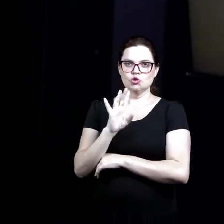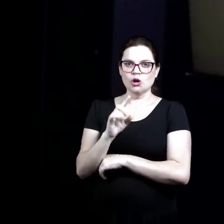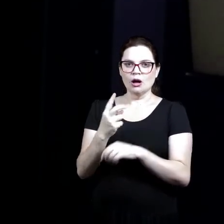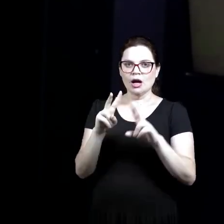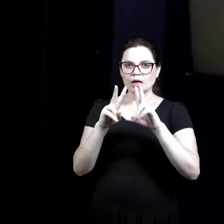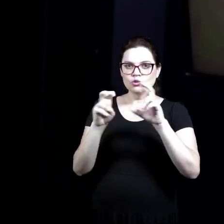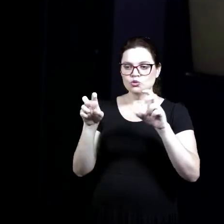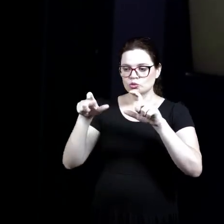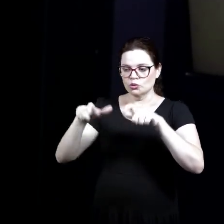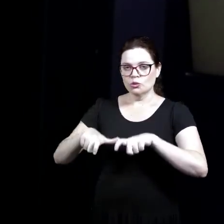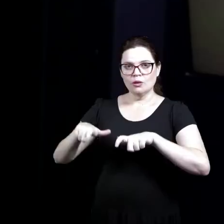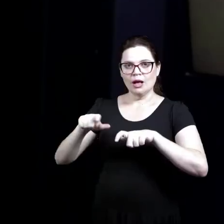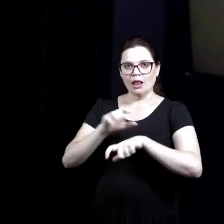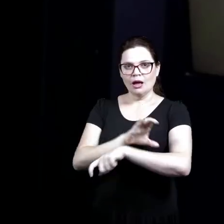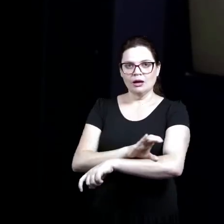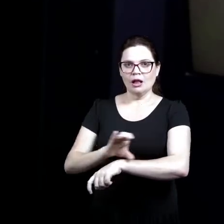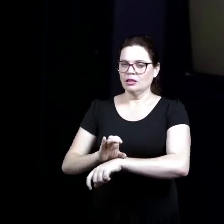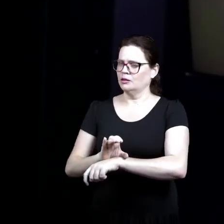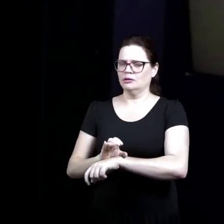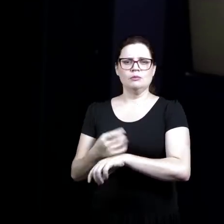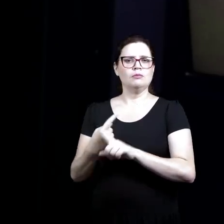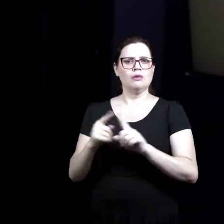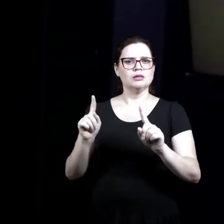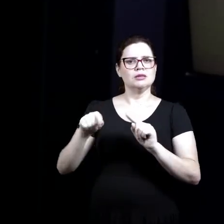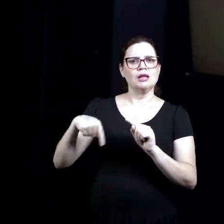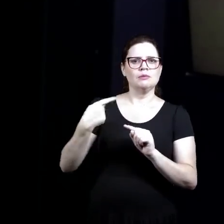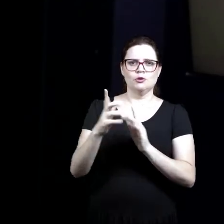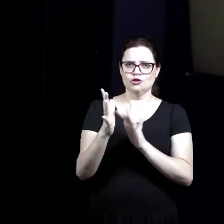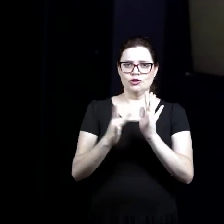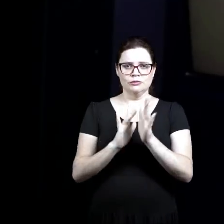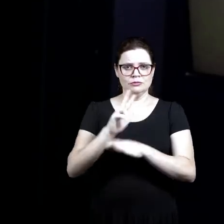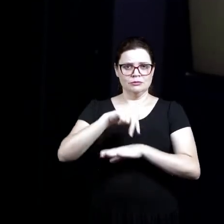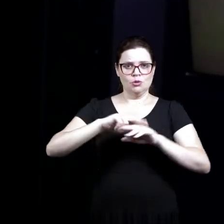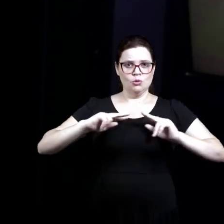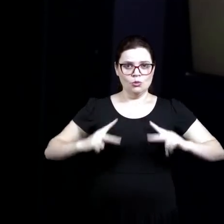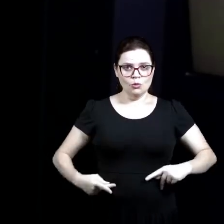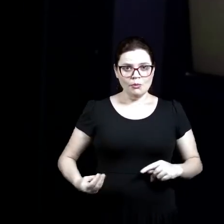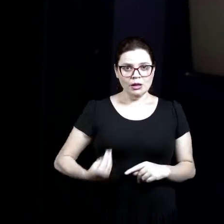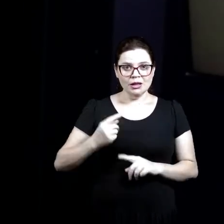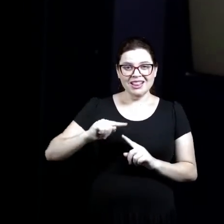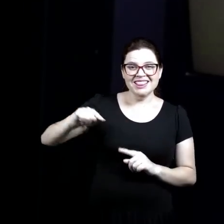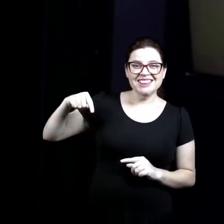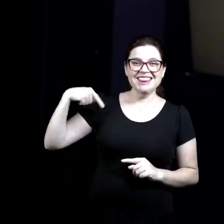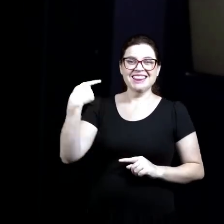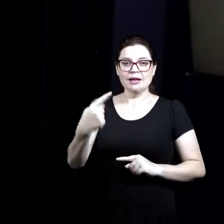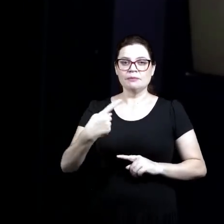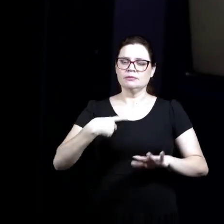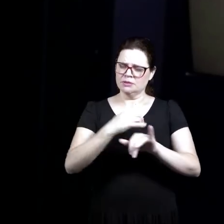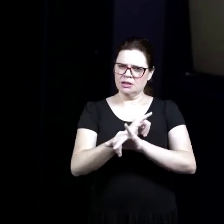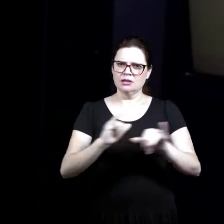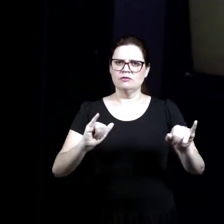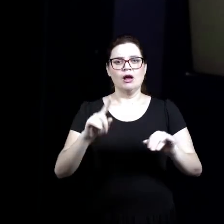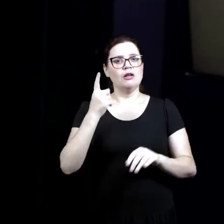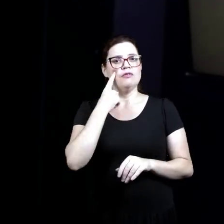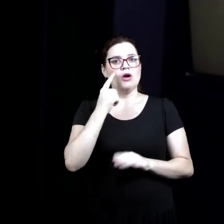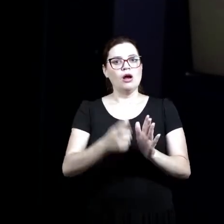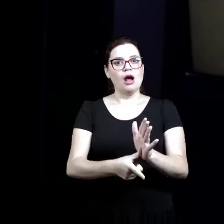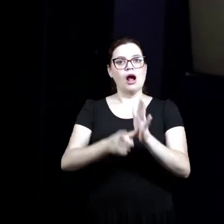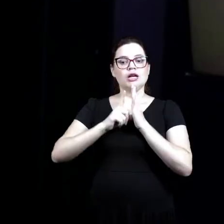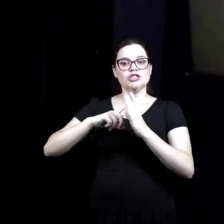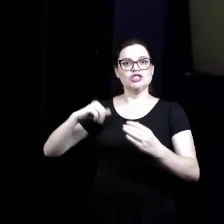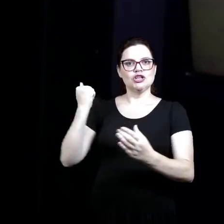terra. Tanto é que o próprio Senhor Jesus faz referência a respeito de Abraão. Né? Antes que Abraão existisse, eu